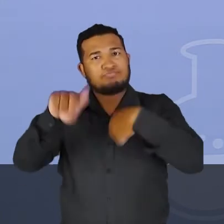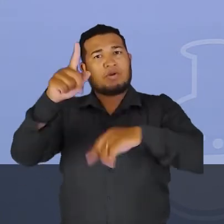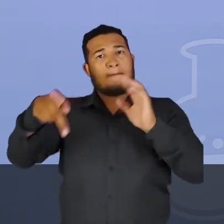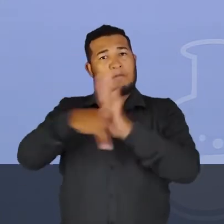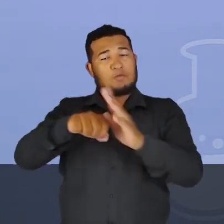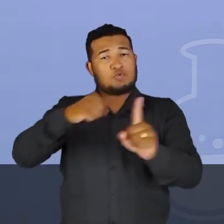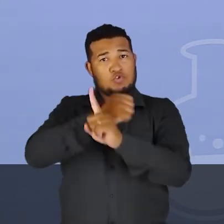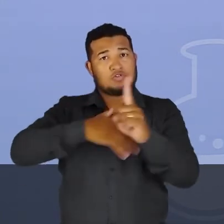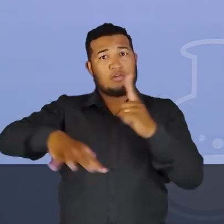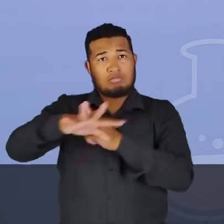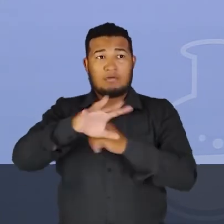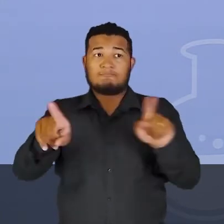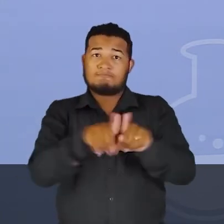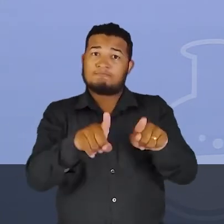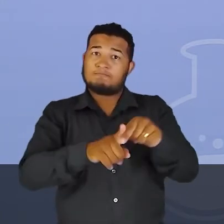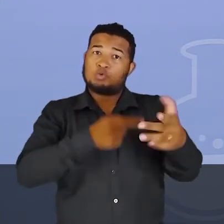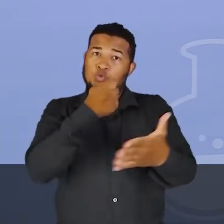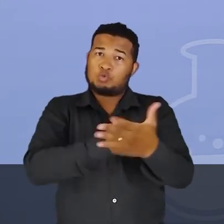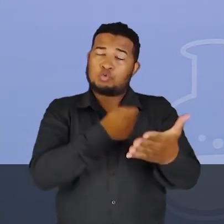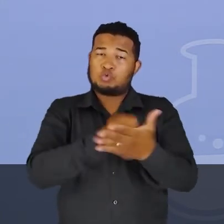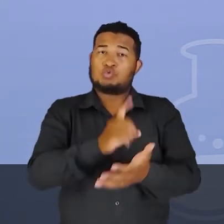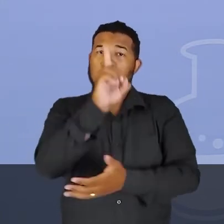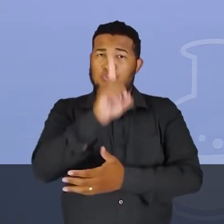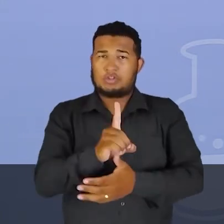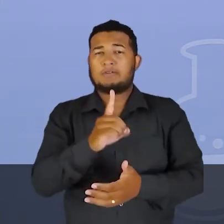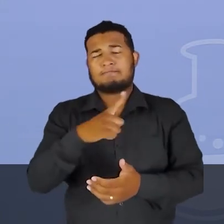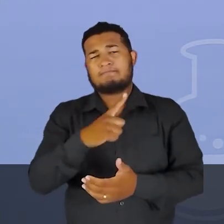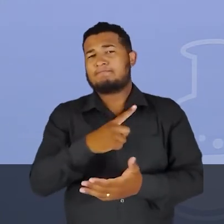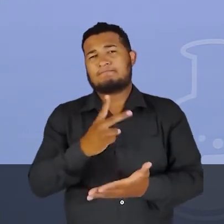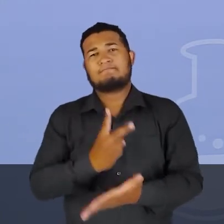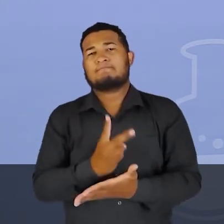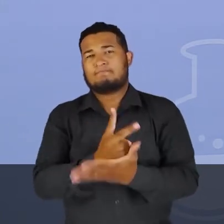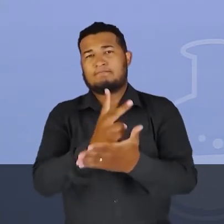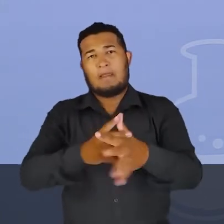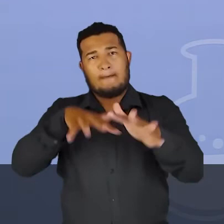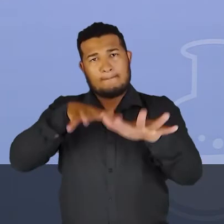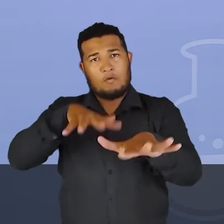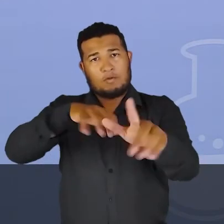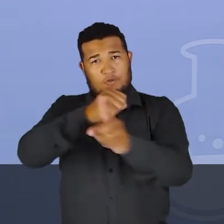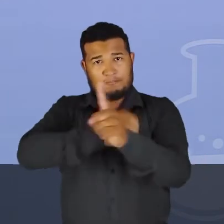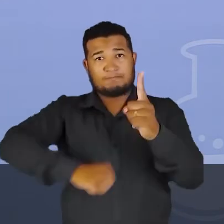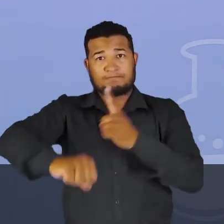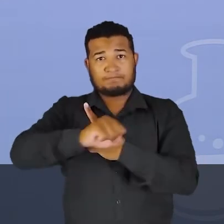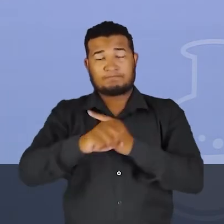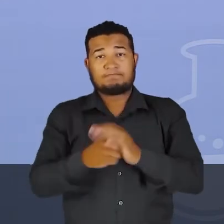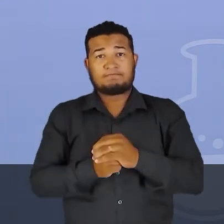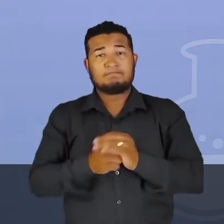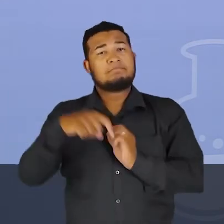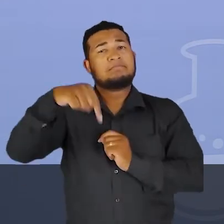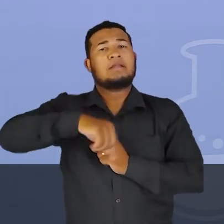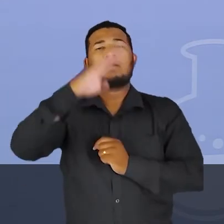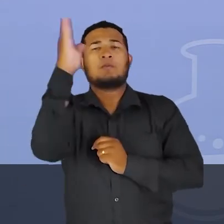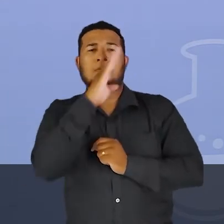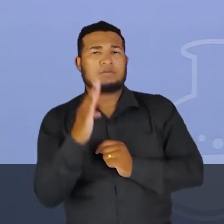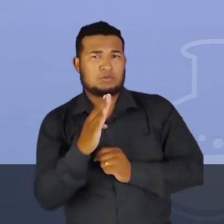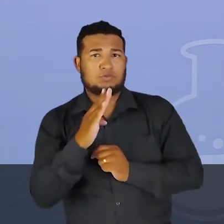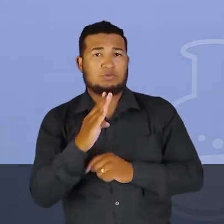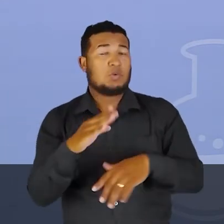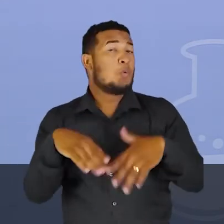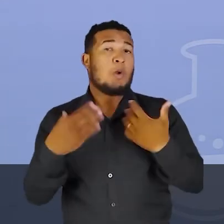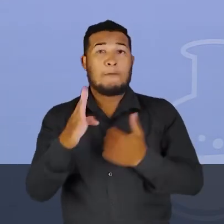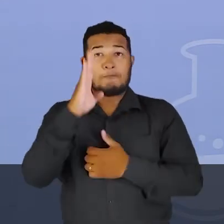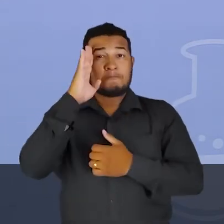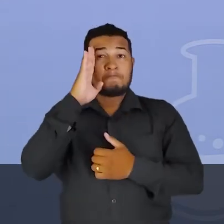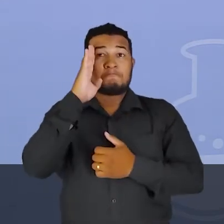sociedade e a luta por direitos. São alguns pontos comuns que a gente vê em todos os movimentos sociais. E no Brasil? Quais são os